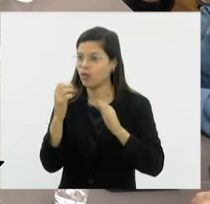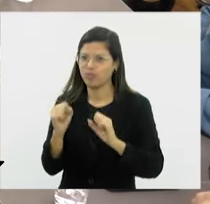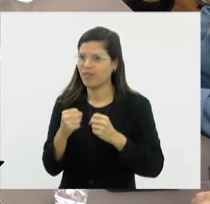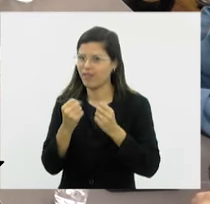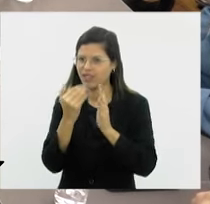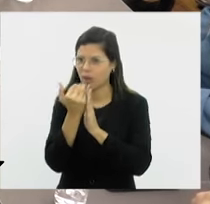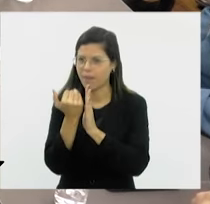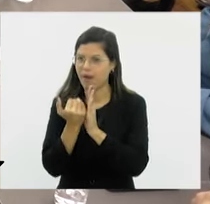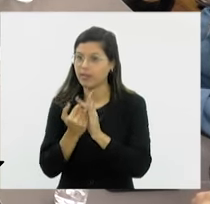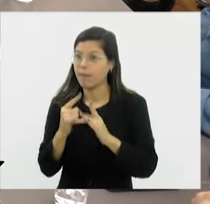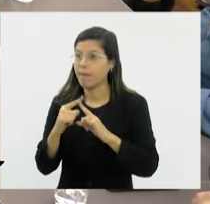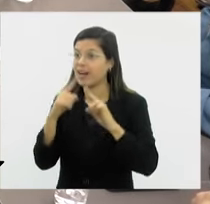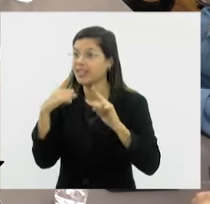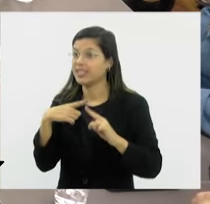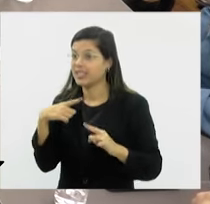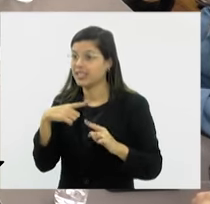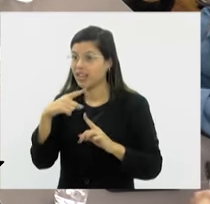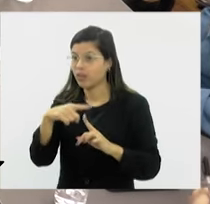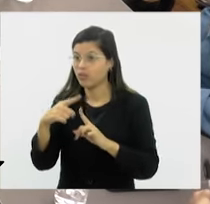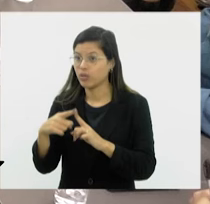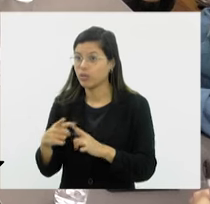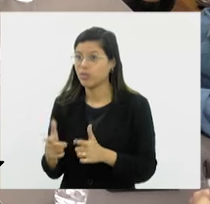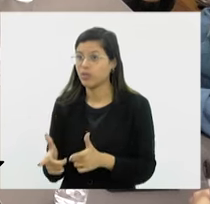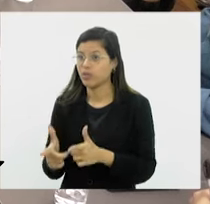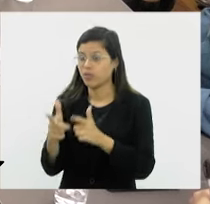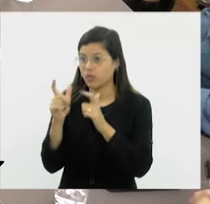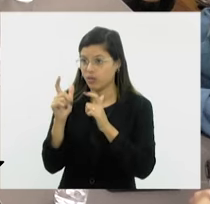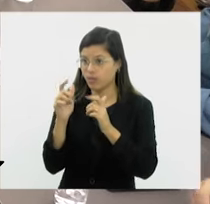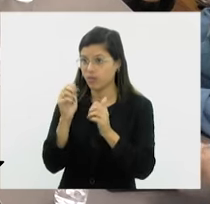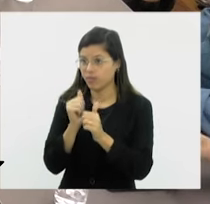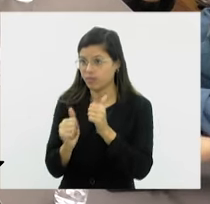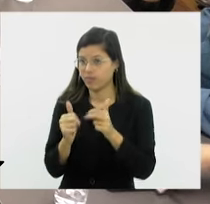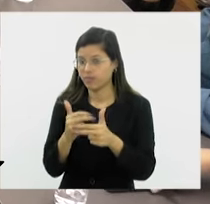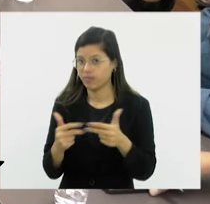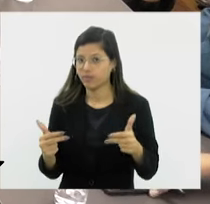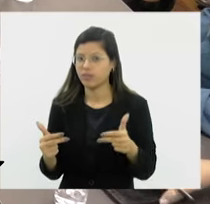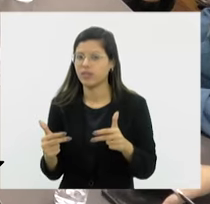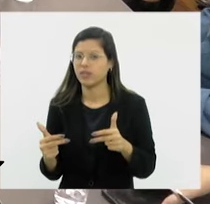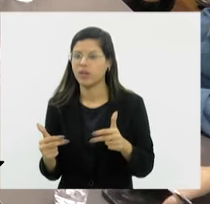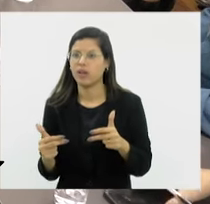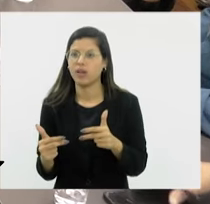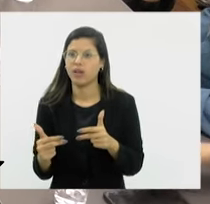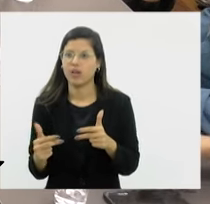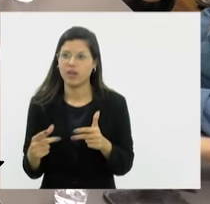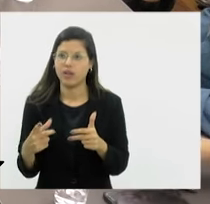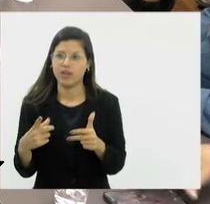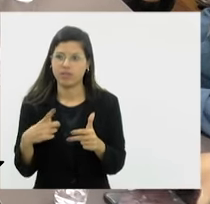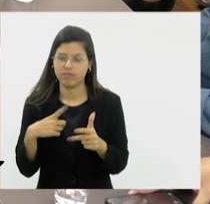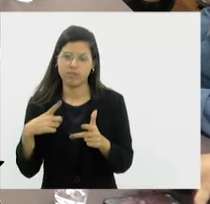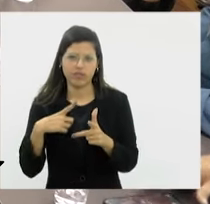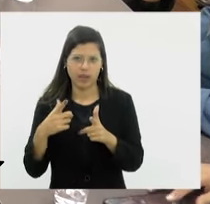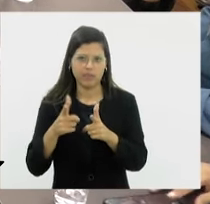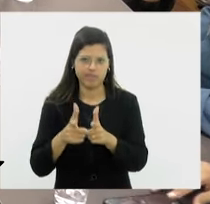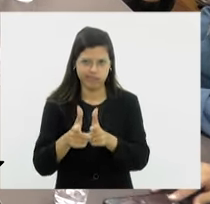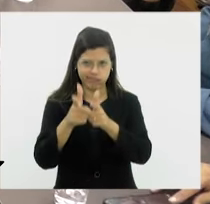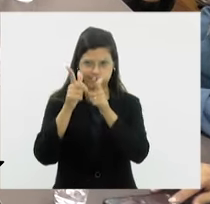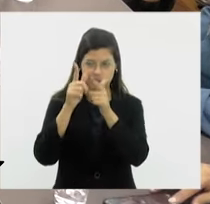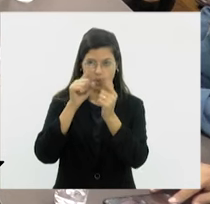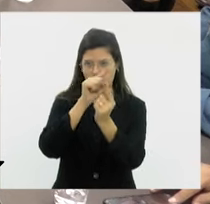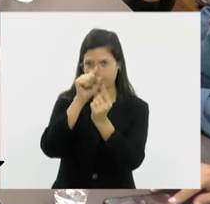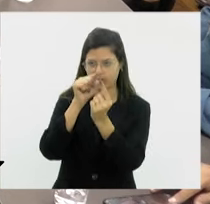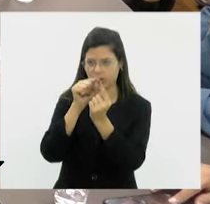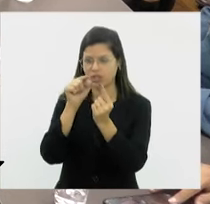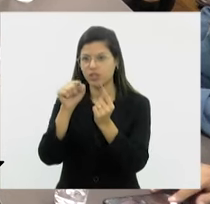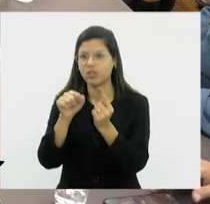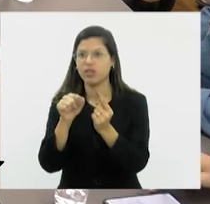tiro desportivo, que é contra o alvo fixo, com a gradação dos locais onde o tiro pega, a